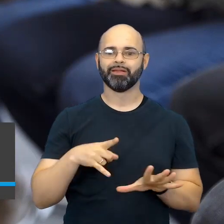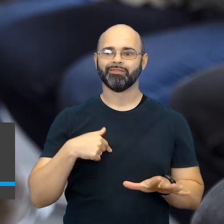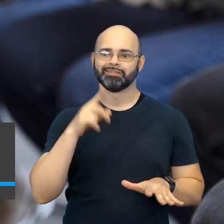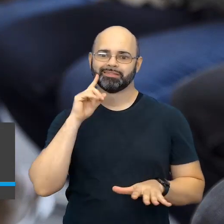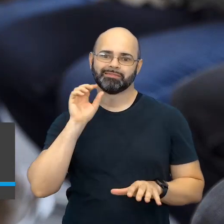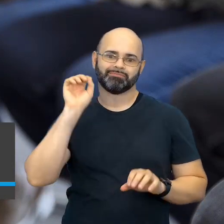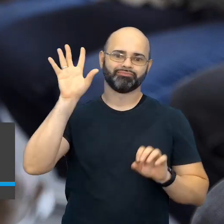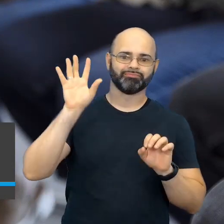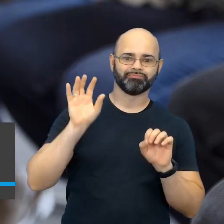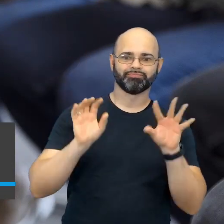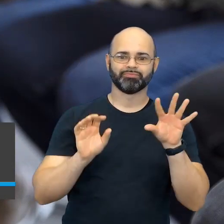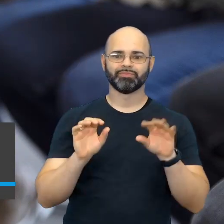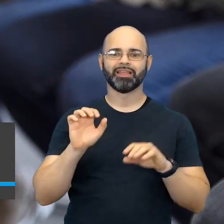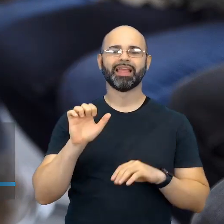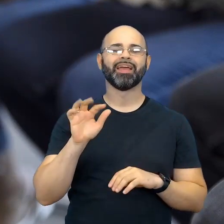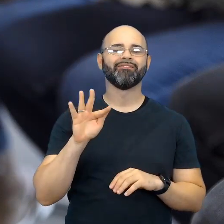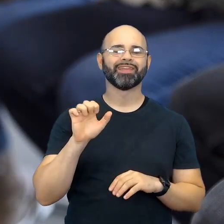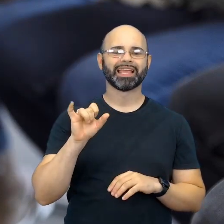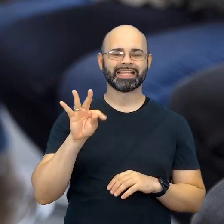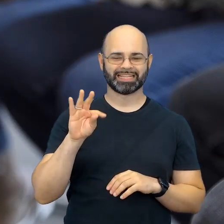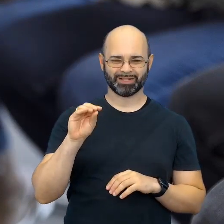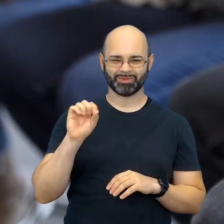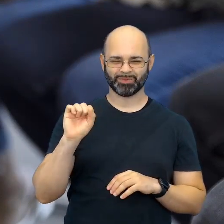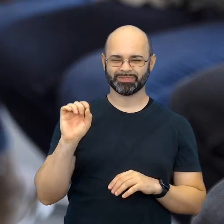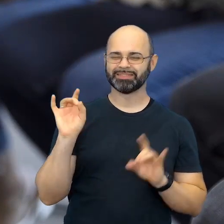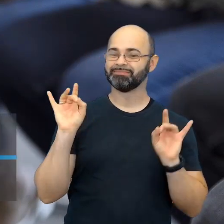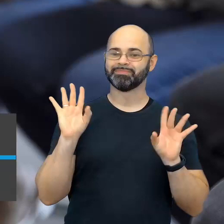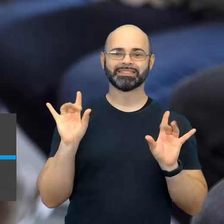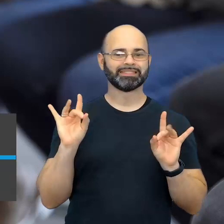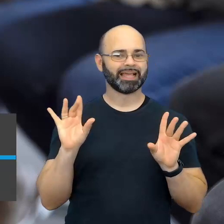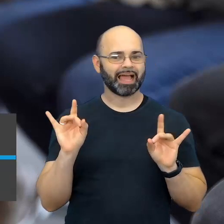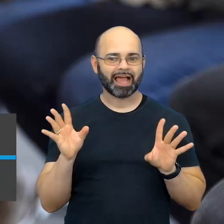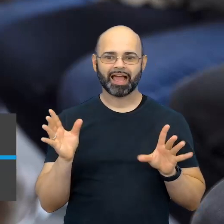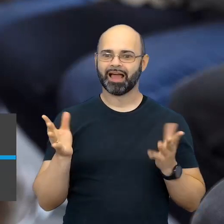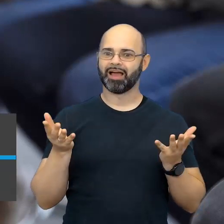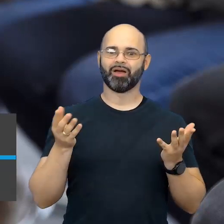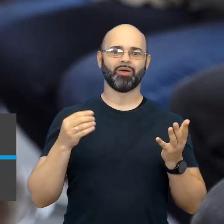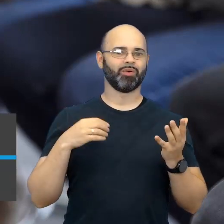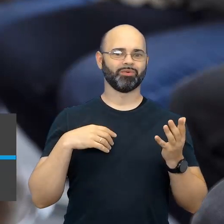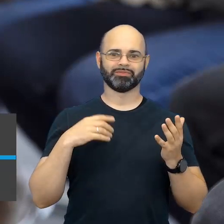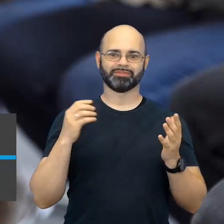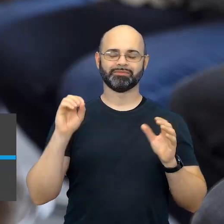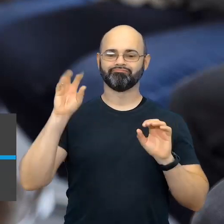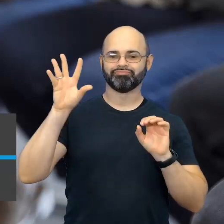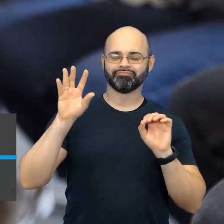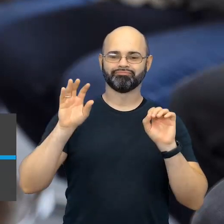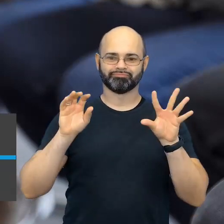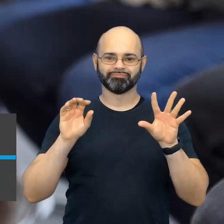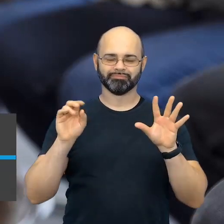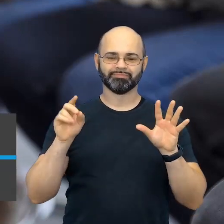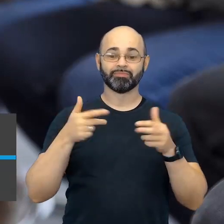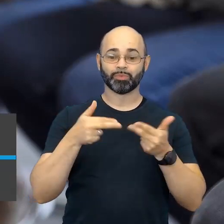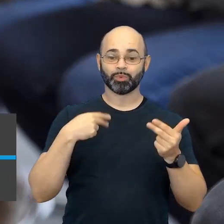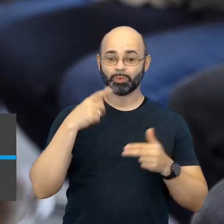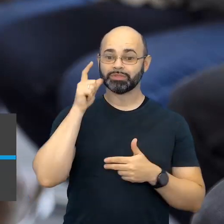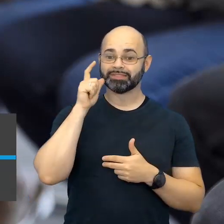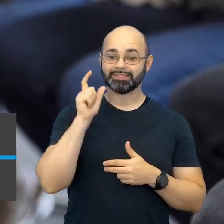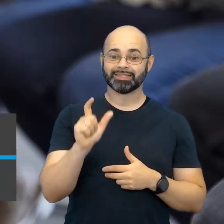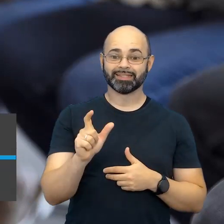né? Efeito especial, os letterings, ou qualquer outra coisa que seja interessante